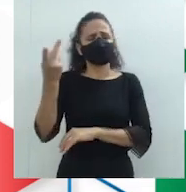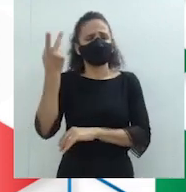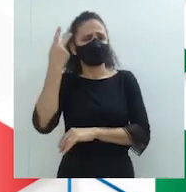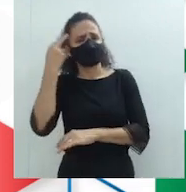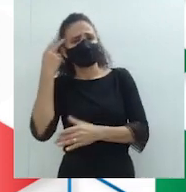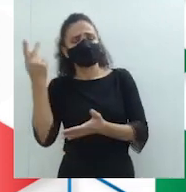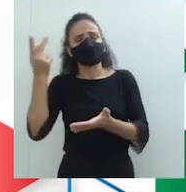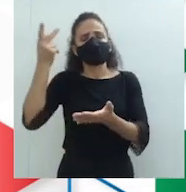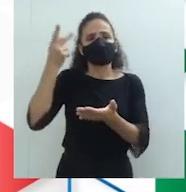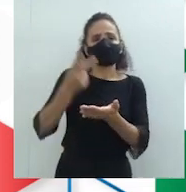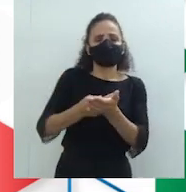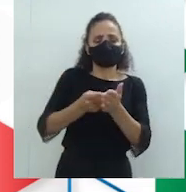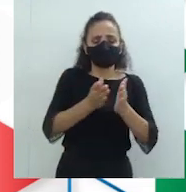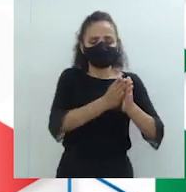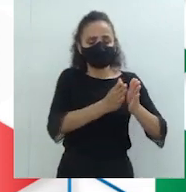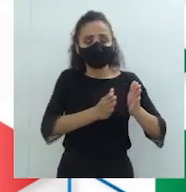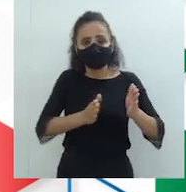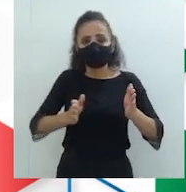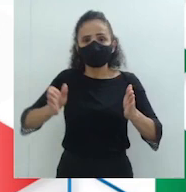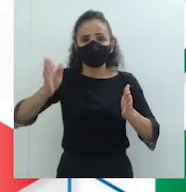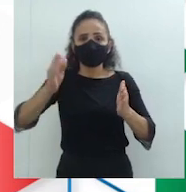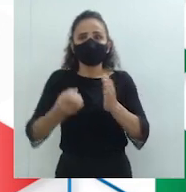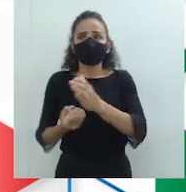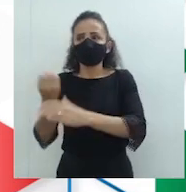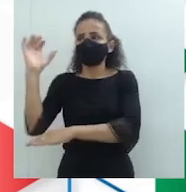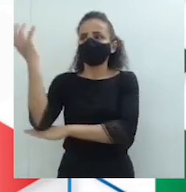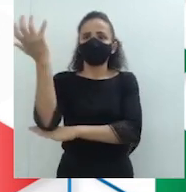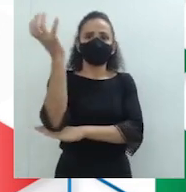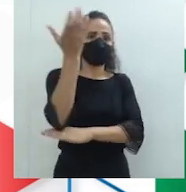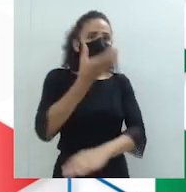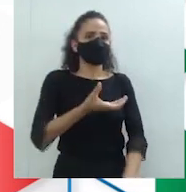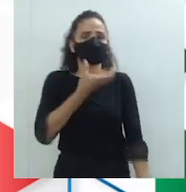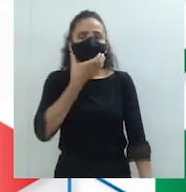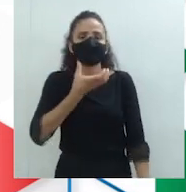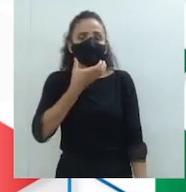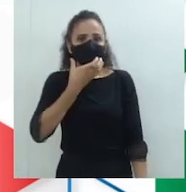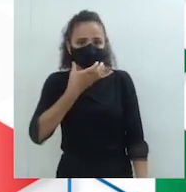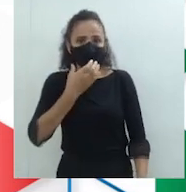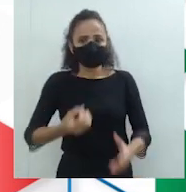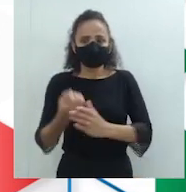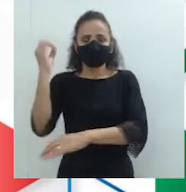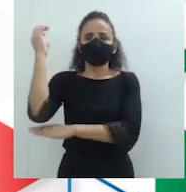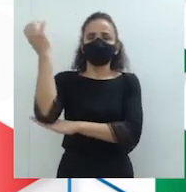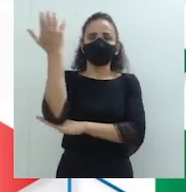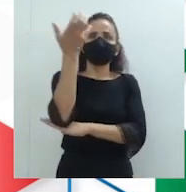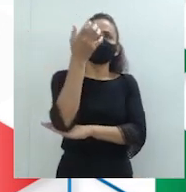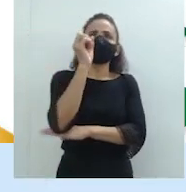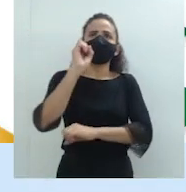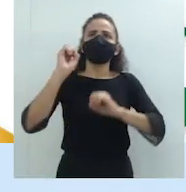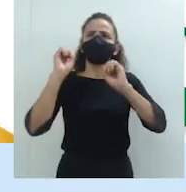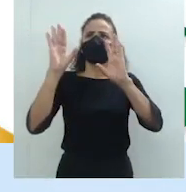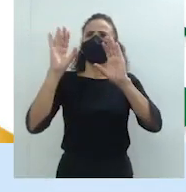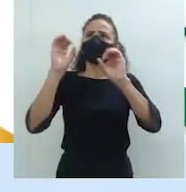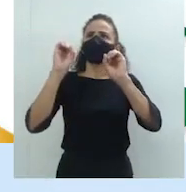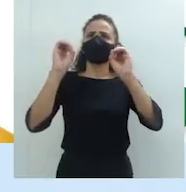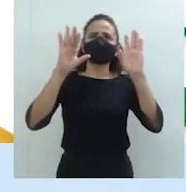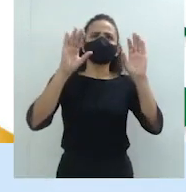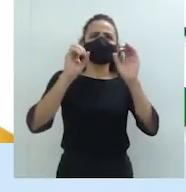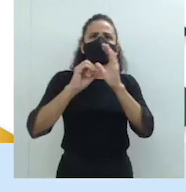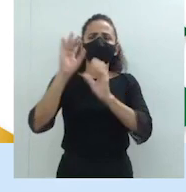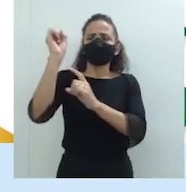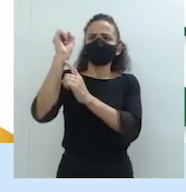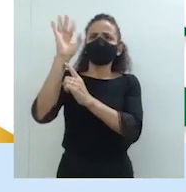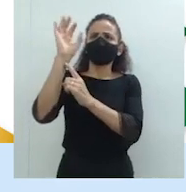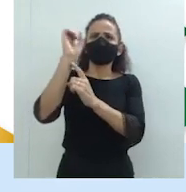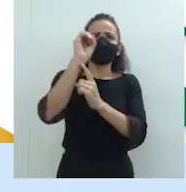Que em uma decoração de Natal, no pisca-pisca, quando é um circuito elétrico que é simples, quando uma